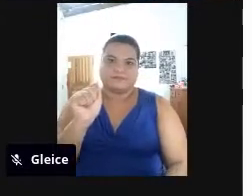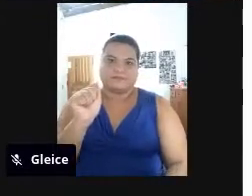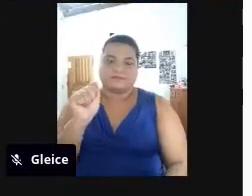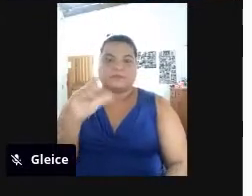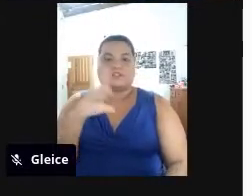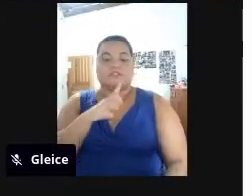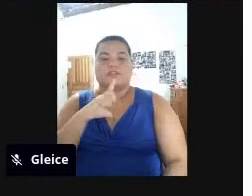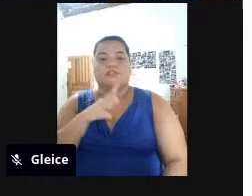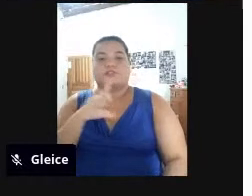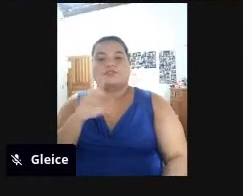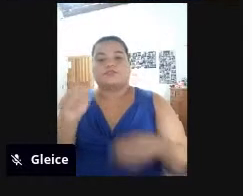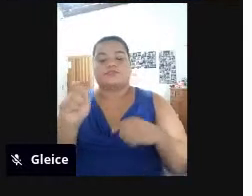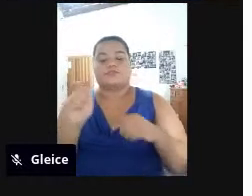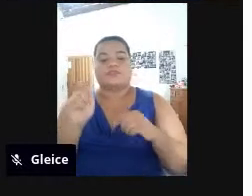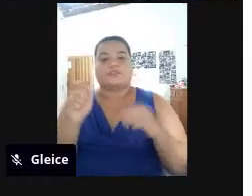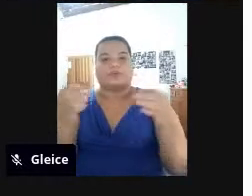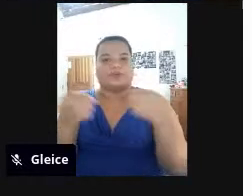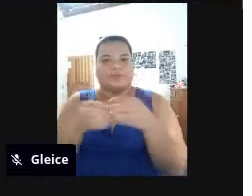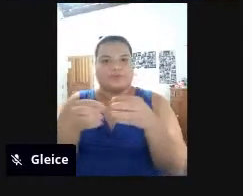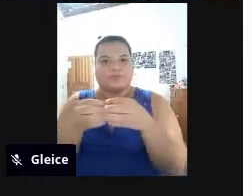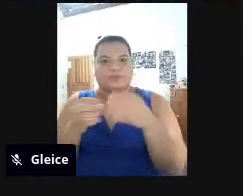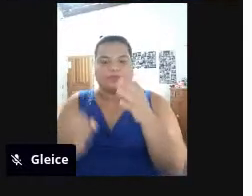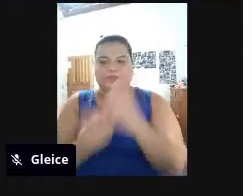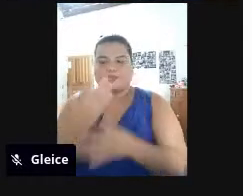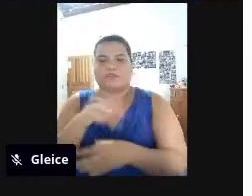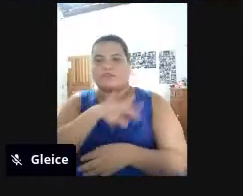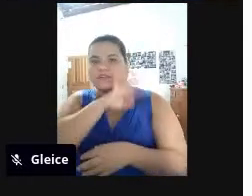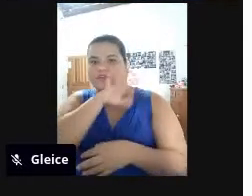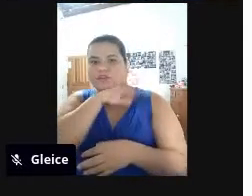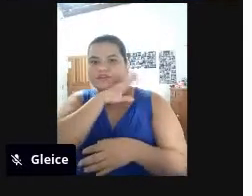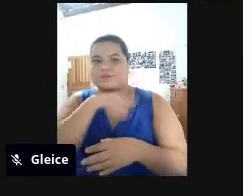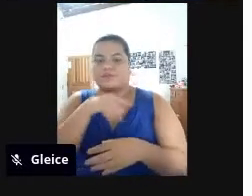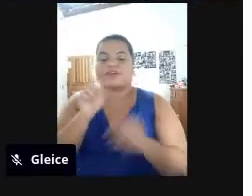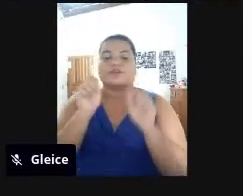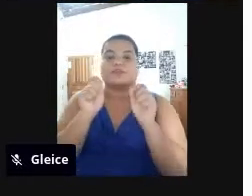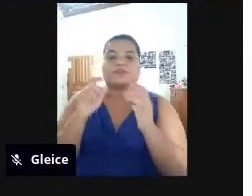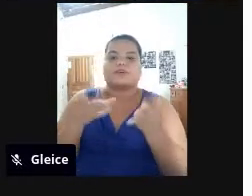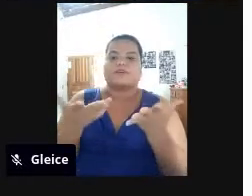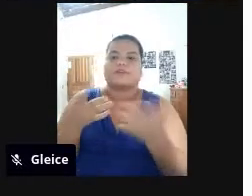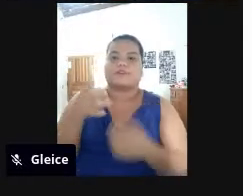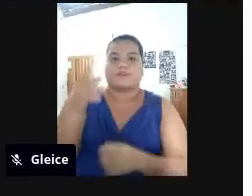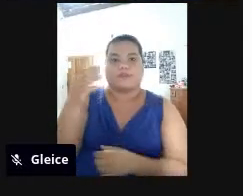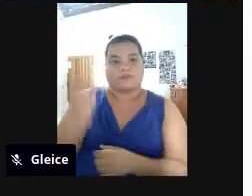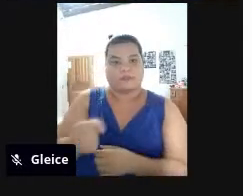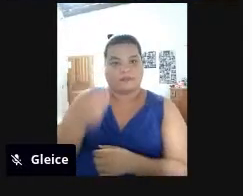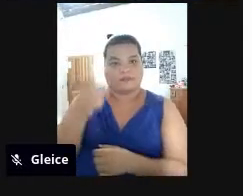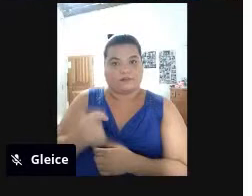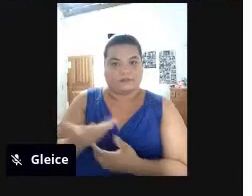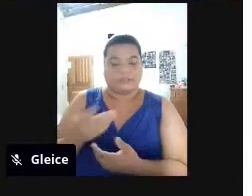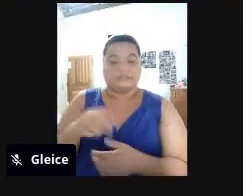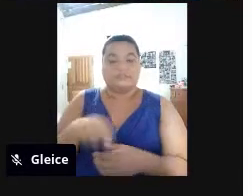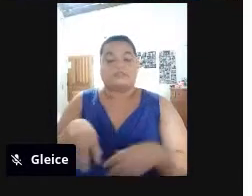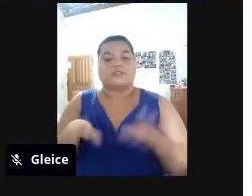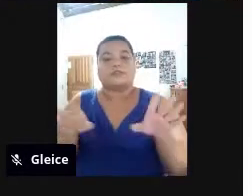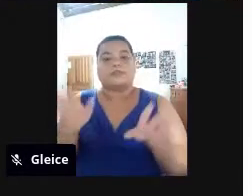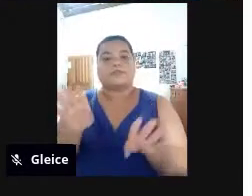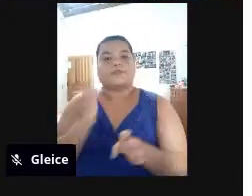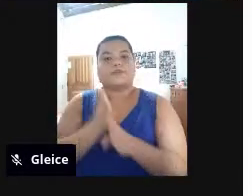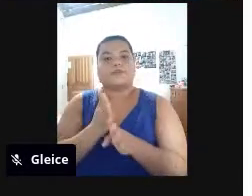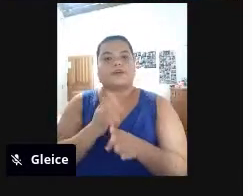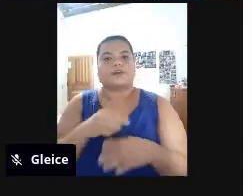maior quantidade. Alguns específicos o reino vegetal vai ter, mas foquem nos